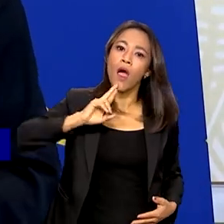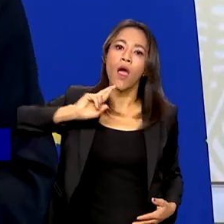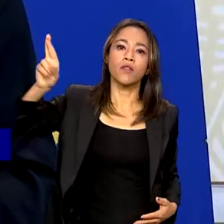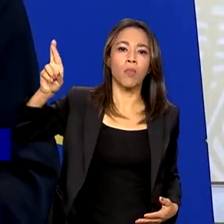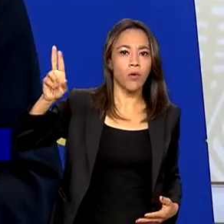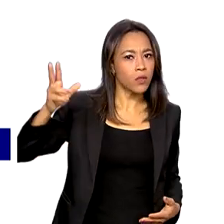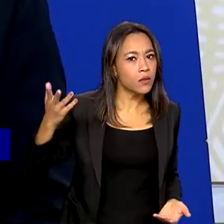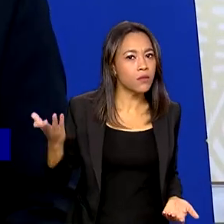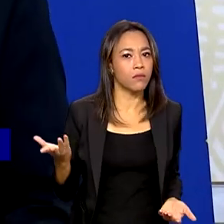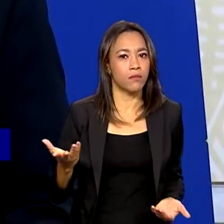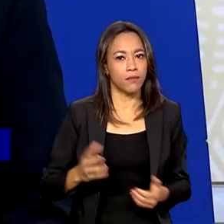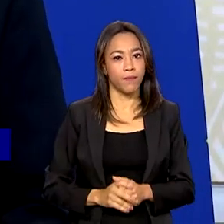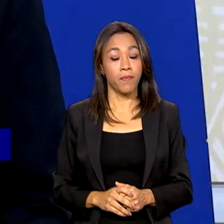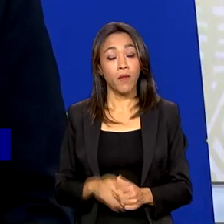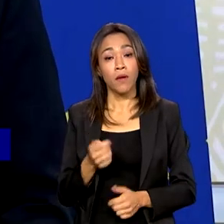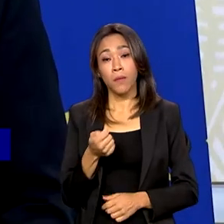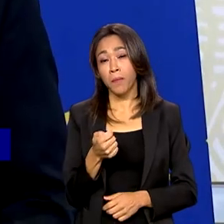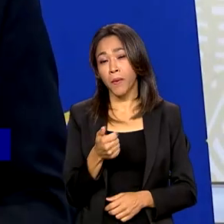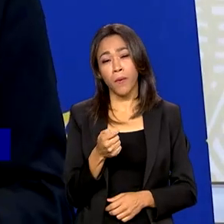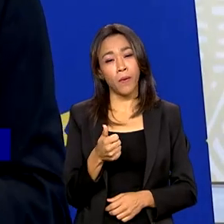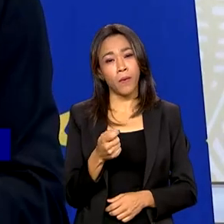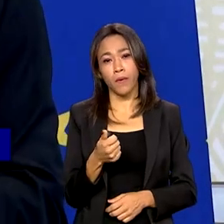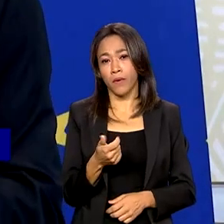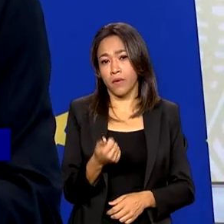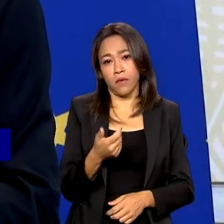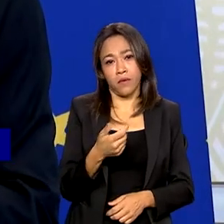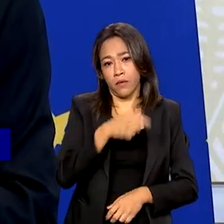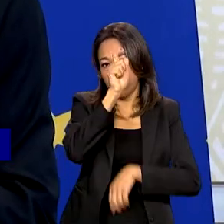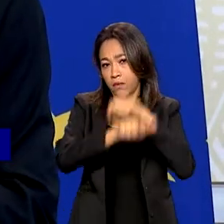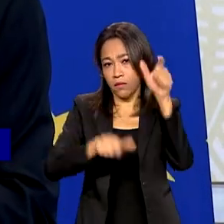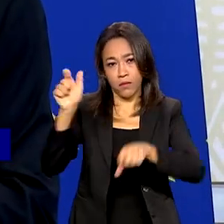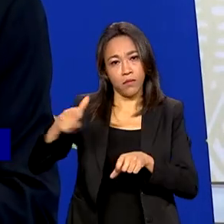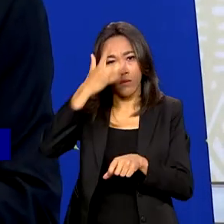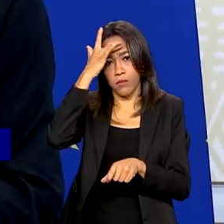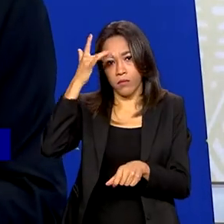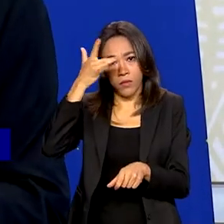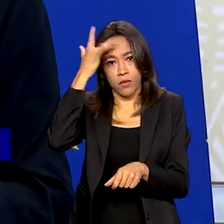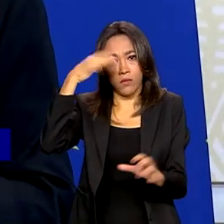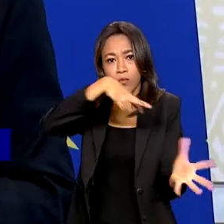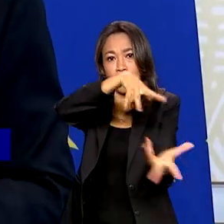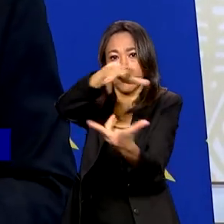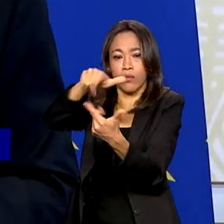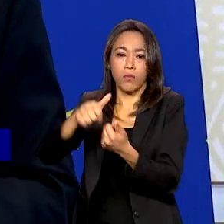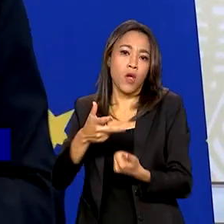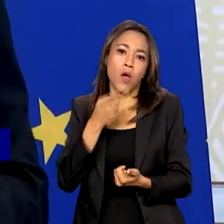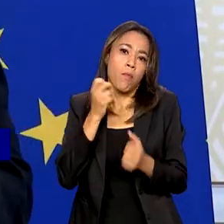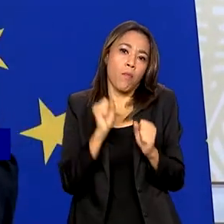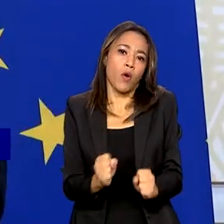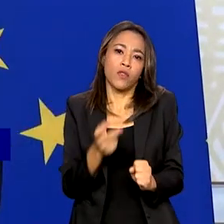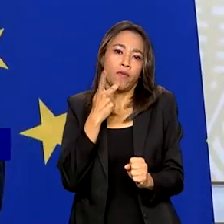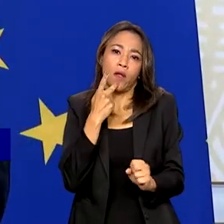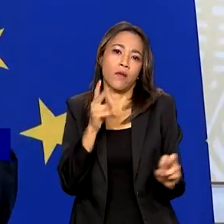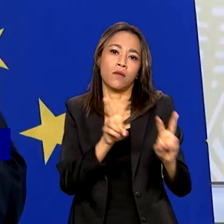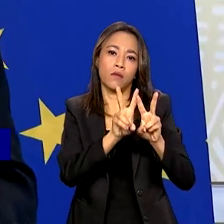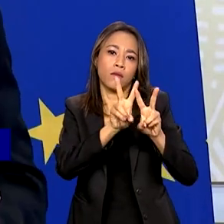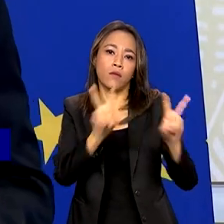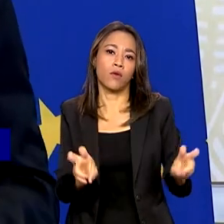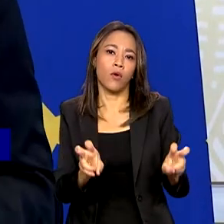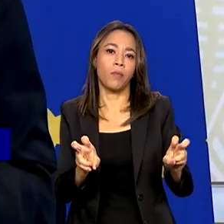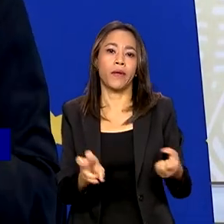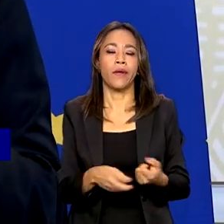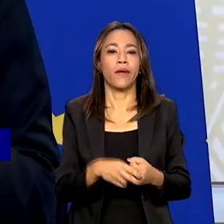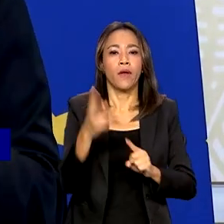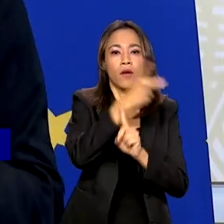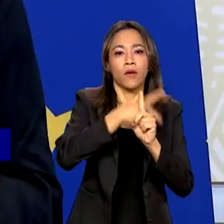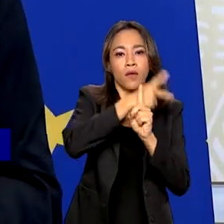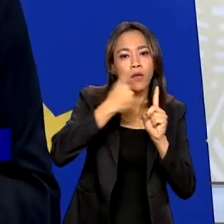nossa resposta. Pouca gente no mundo pode falar de questão, sabe, de energia